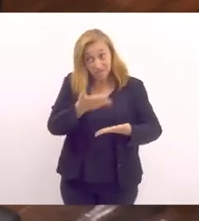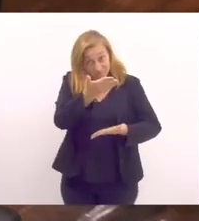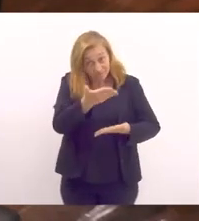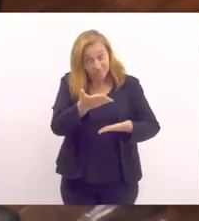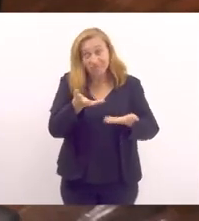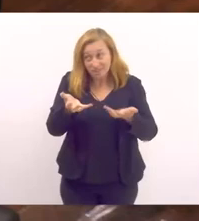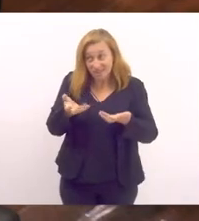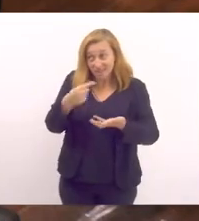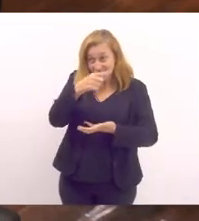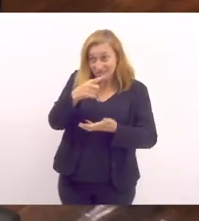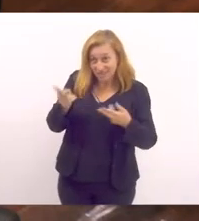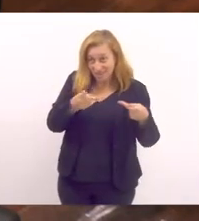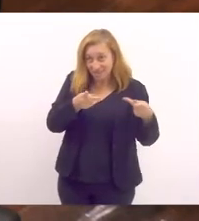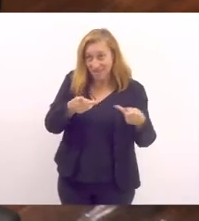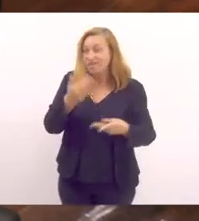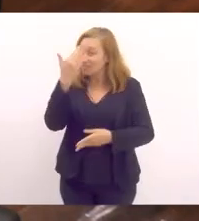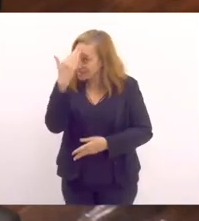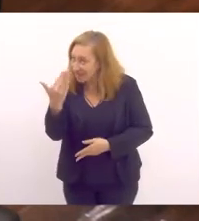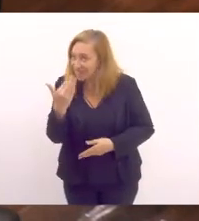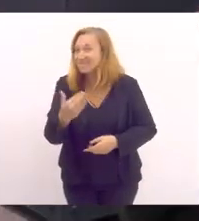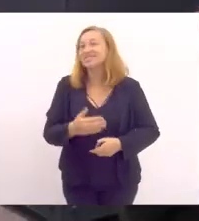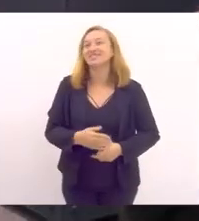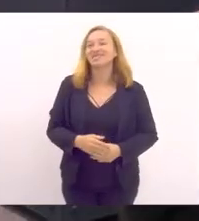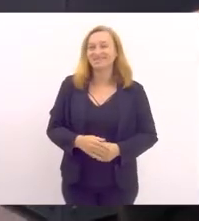senhora quiser. Tá? Obrigada, você também, né, Paulo?